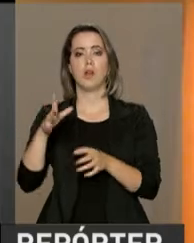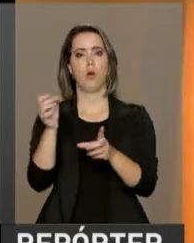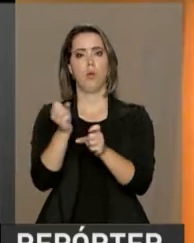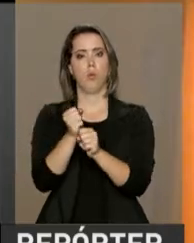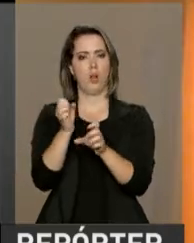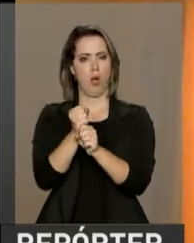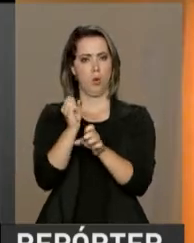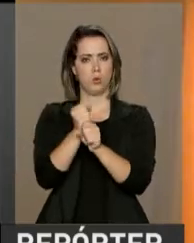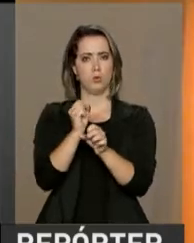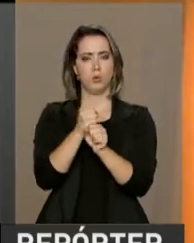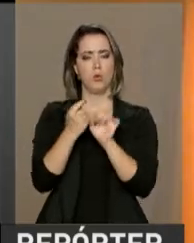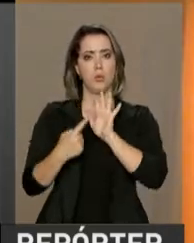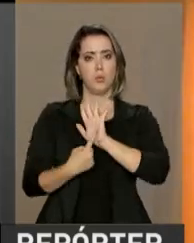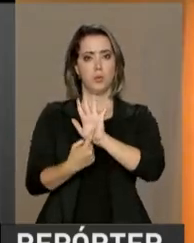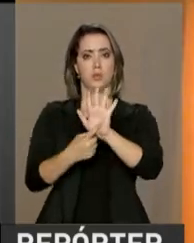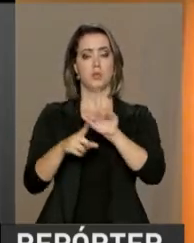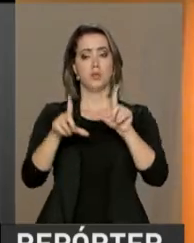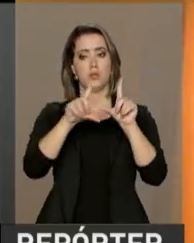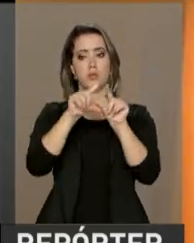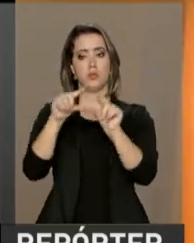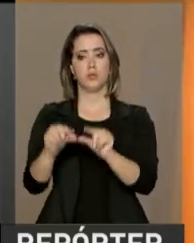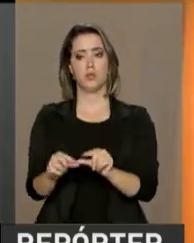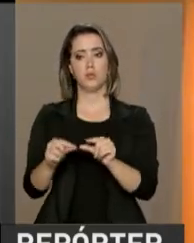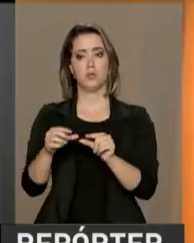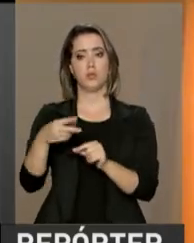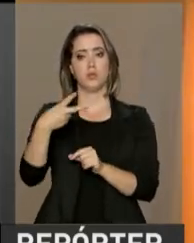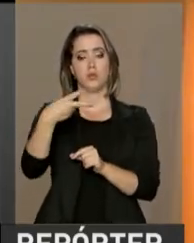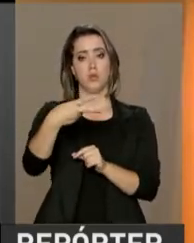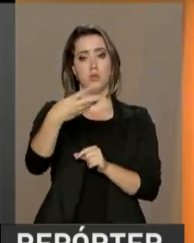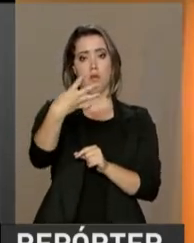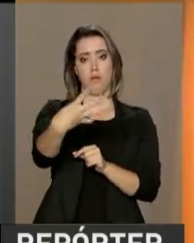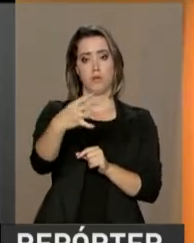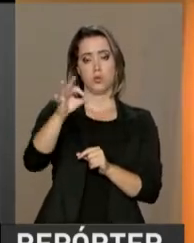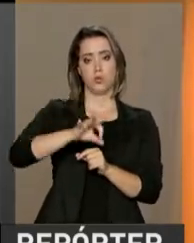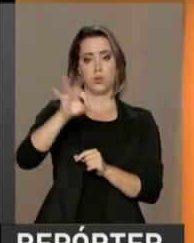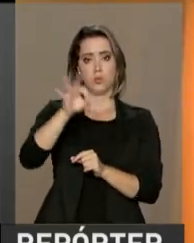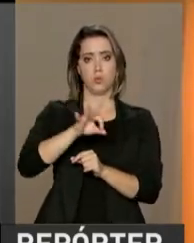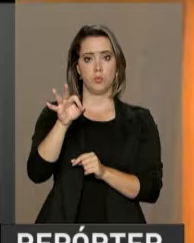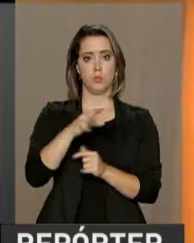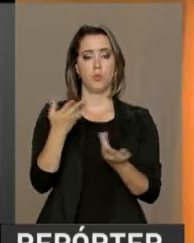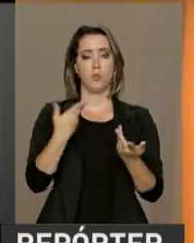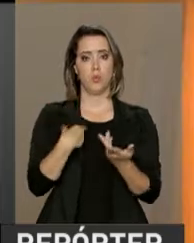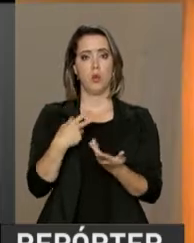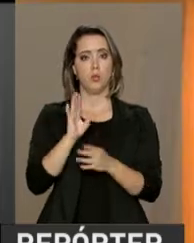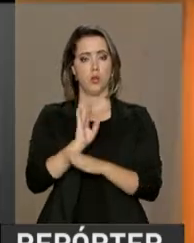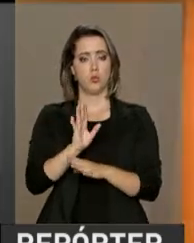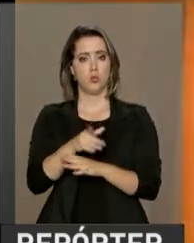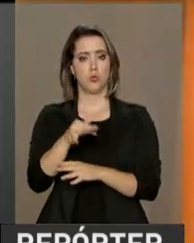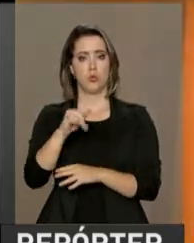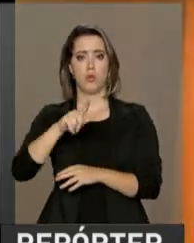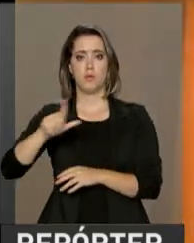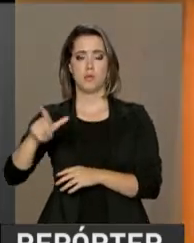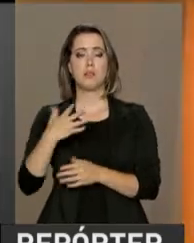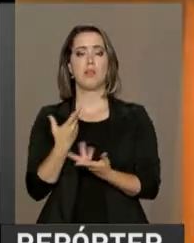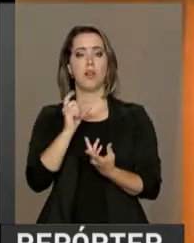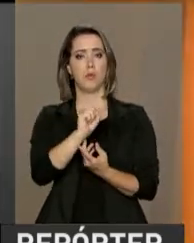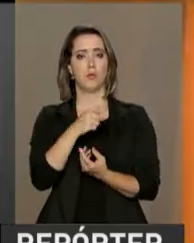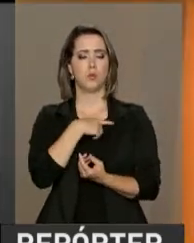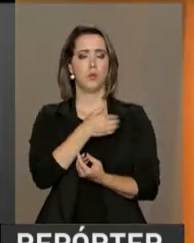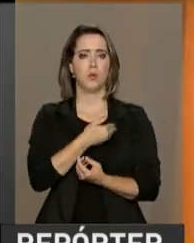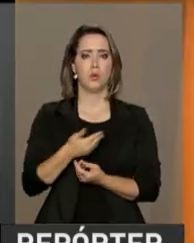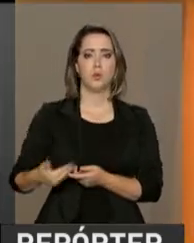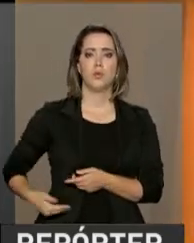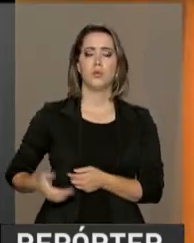ministério da fazenda mostra que haverá uma diminuição de apenas 24% no benefício fiscal que era previsto inicialmente pelo governo